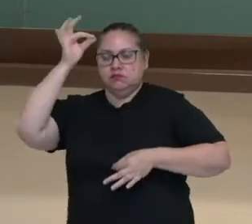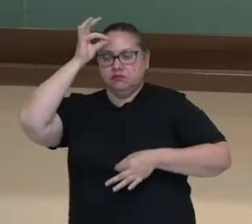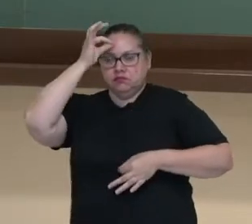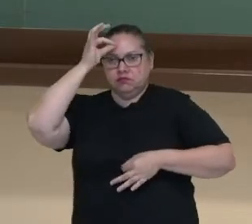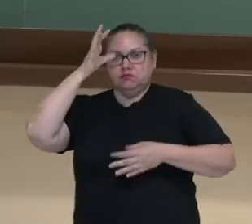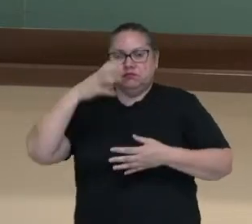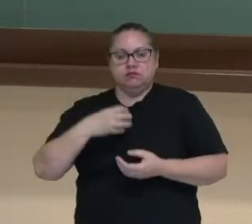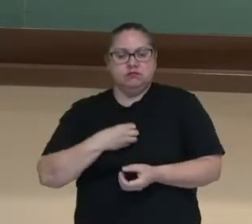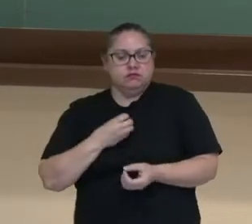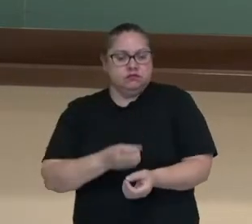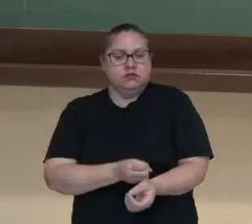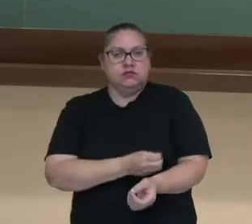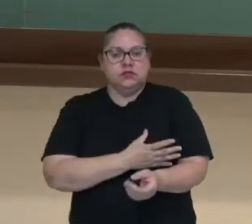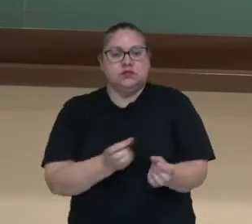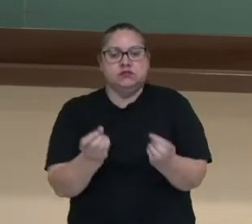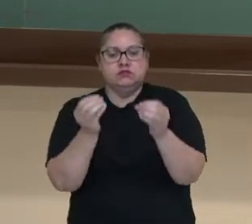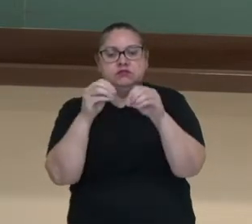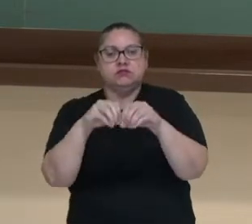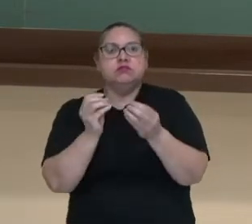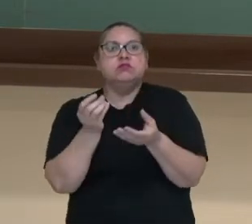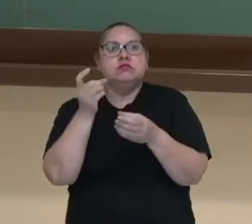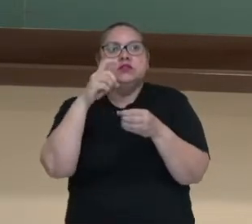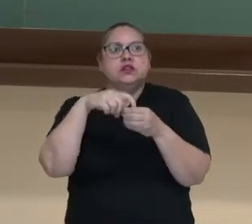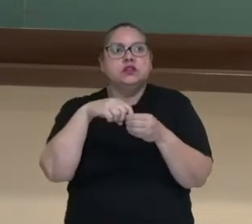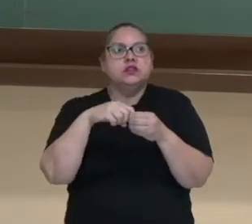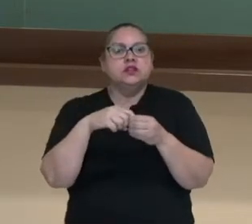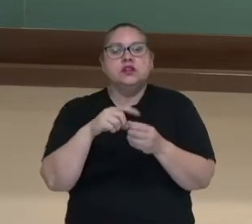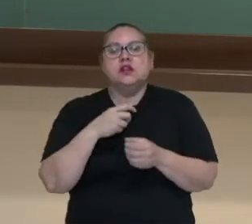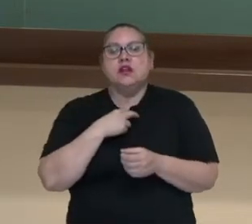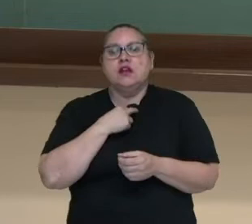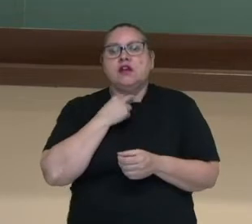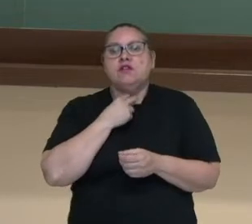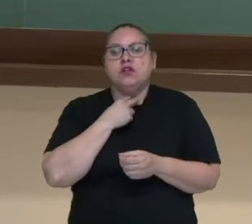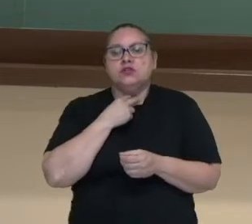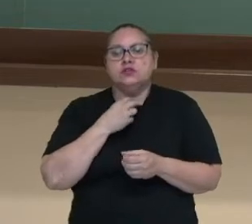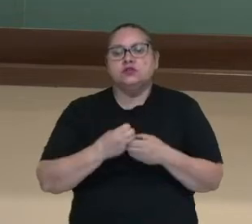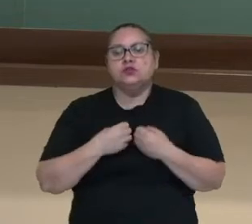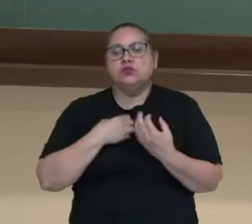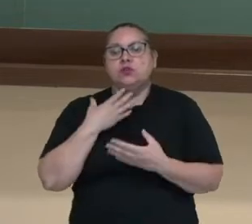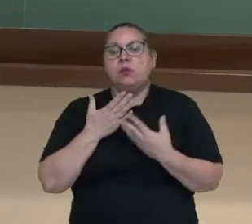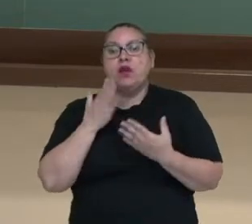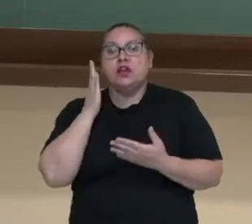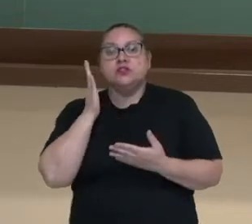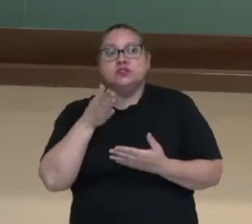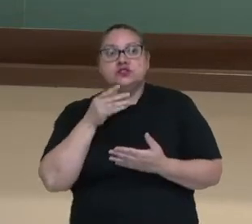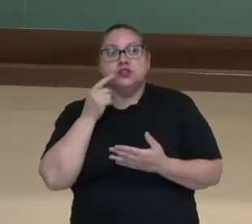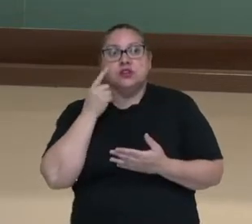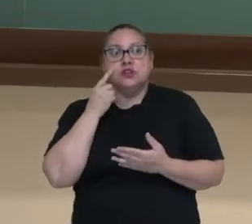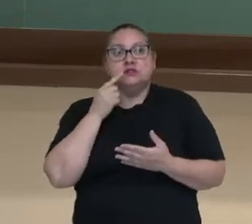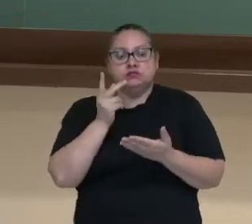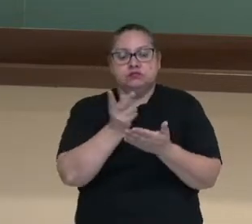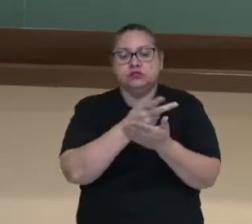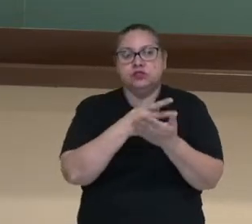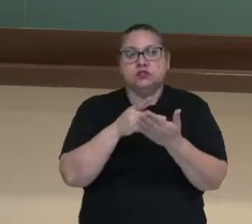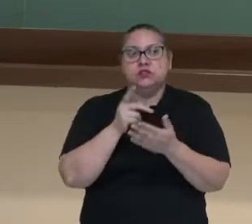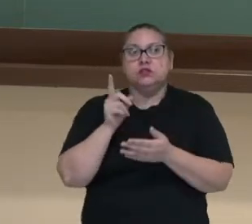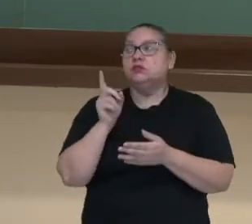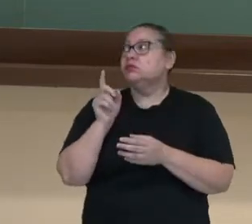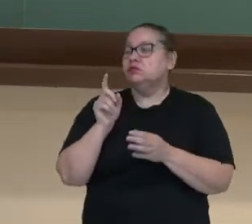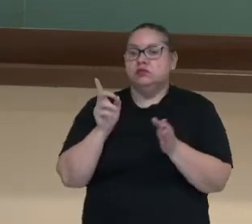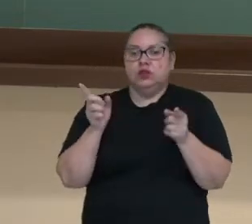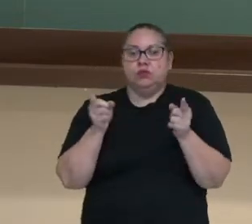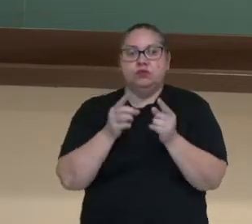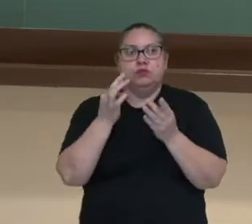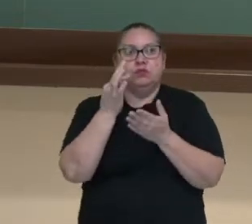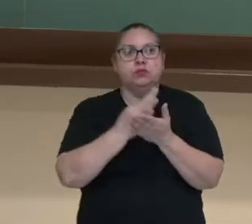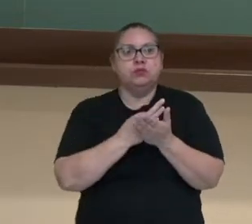aqui colocadas, são a voz do poema. Já na tirinha, é um texto